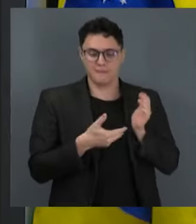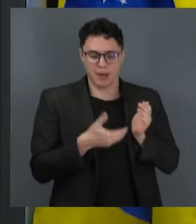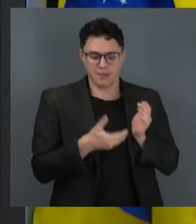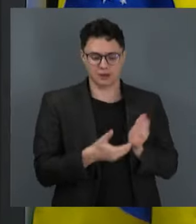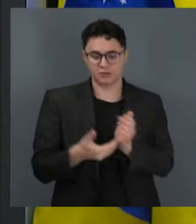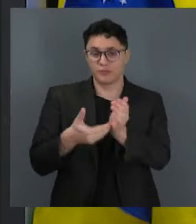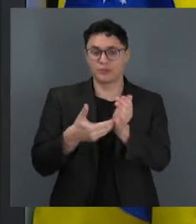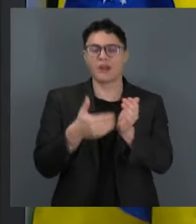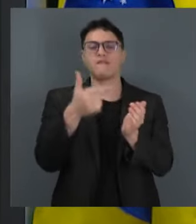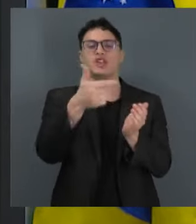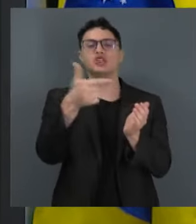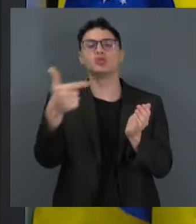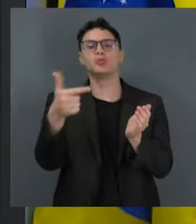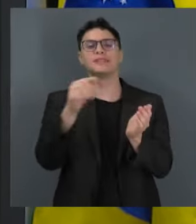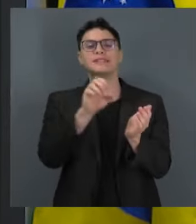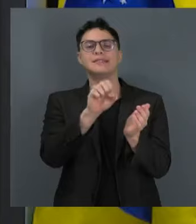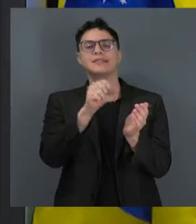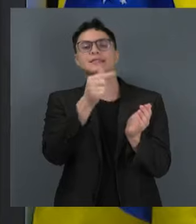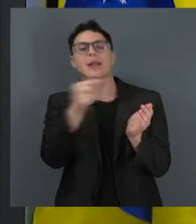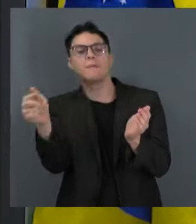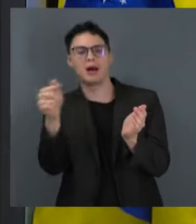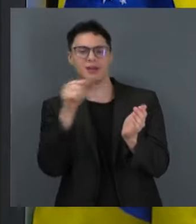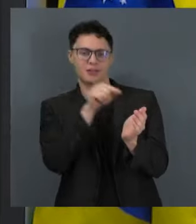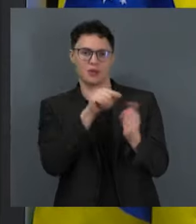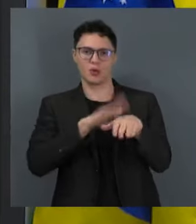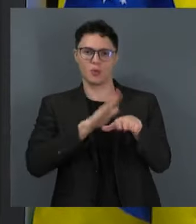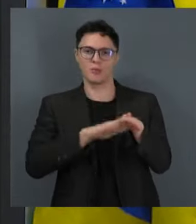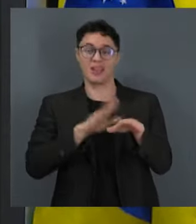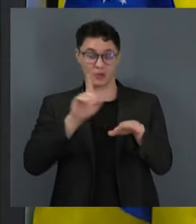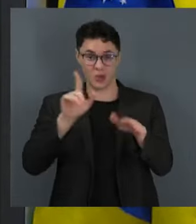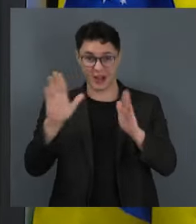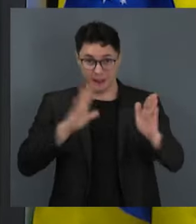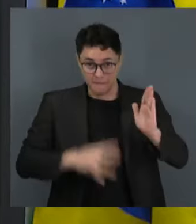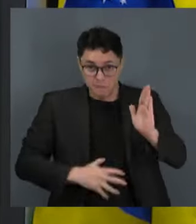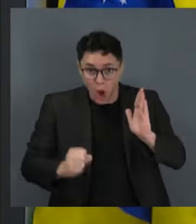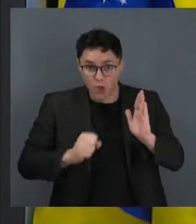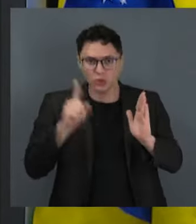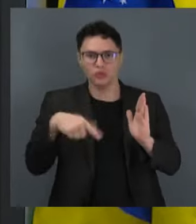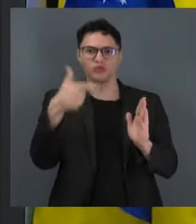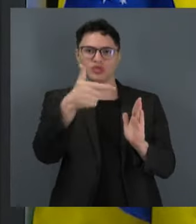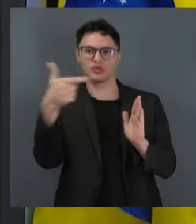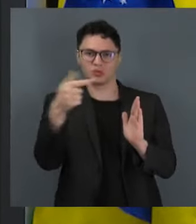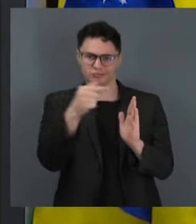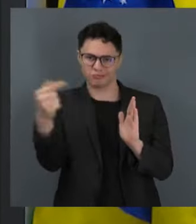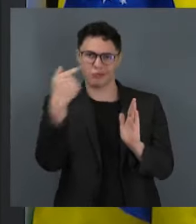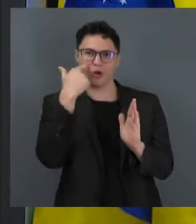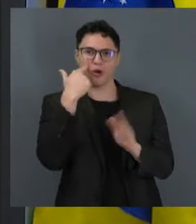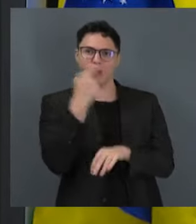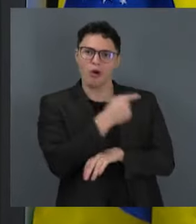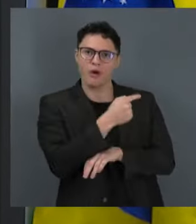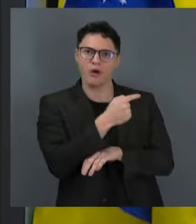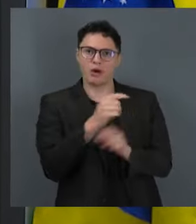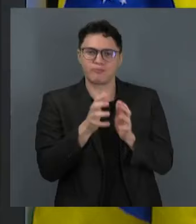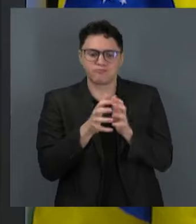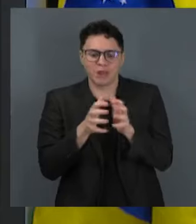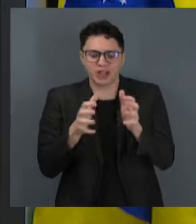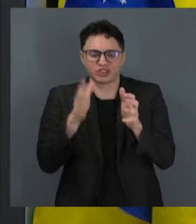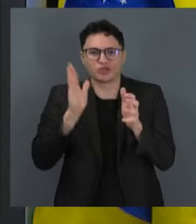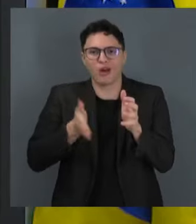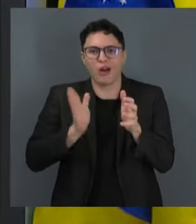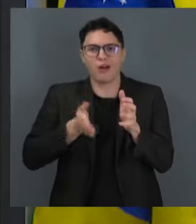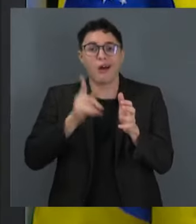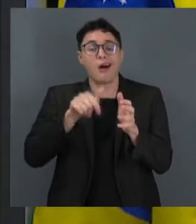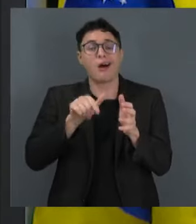que é o período que é feito o aborto todos nós tivemos essa idade passamos por esse tamanho que já